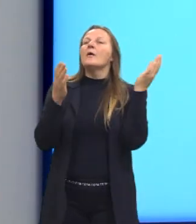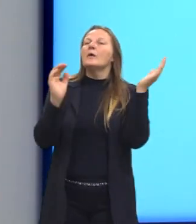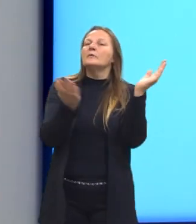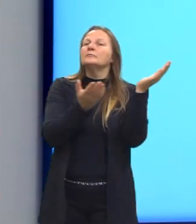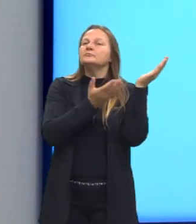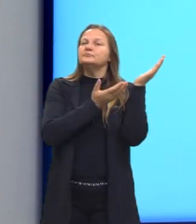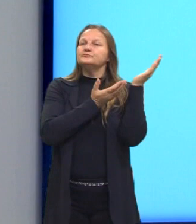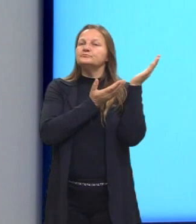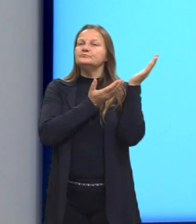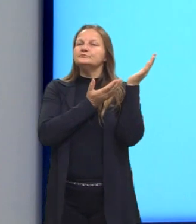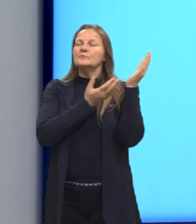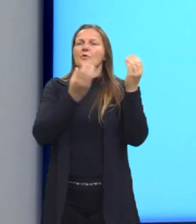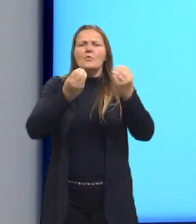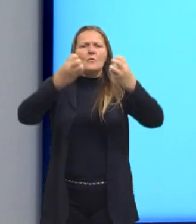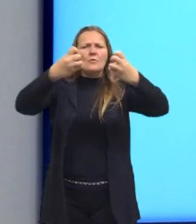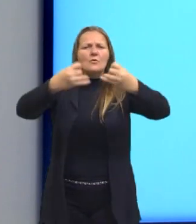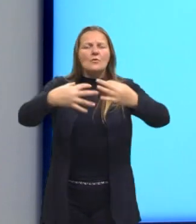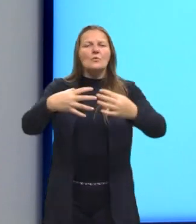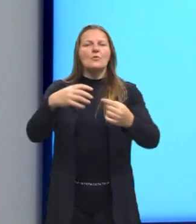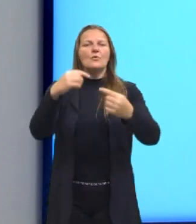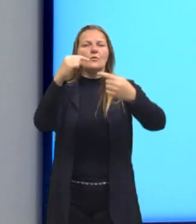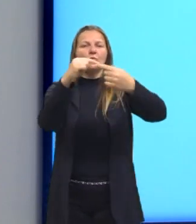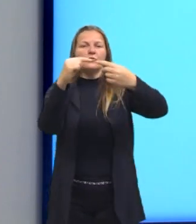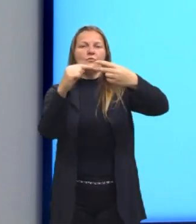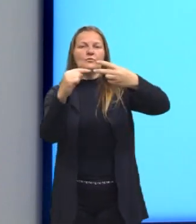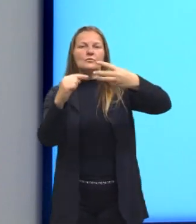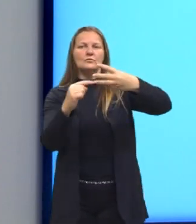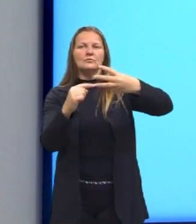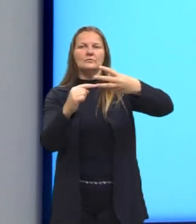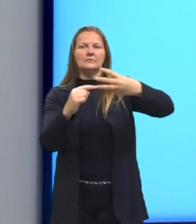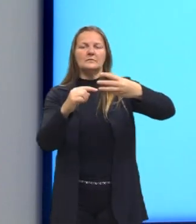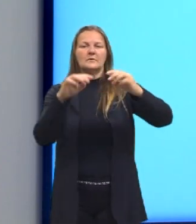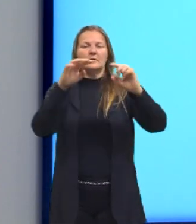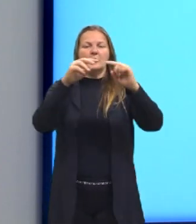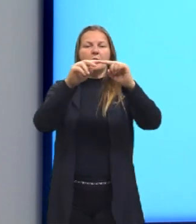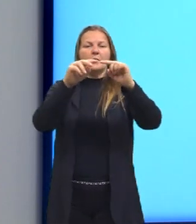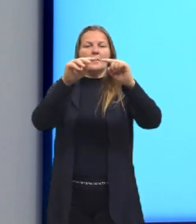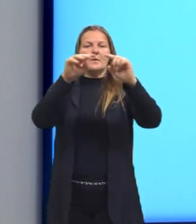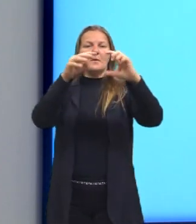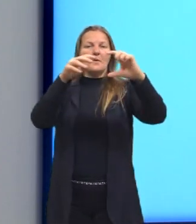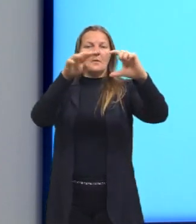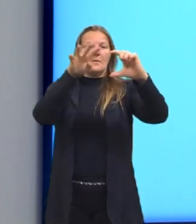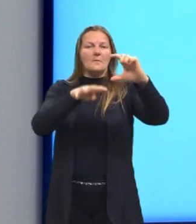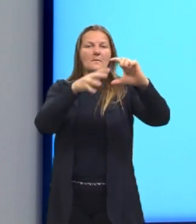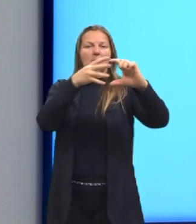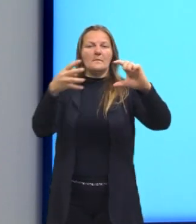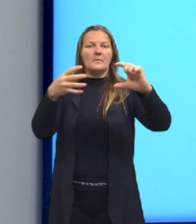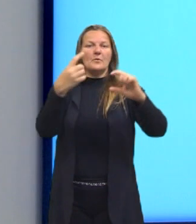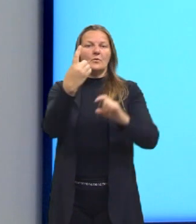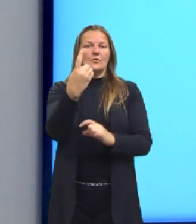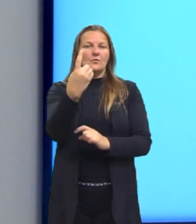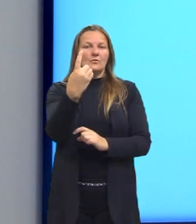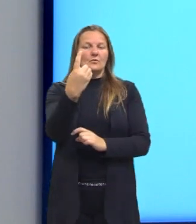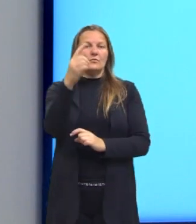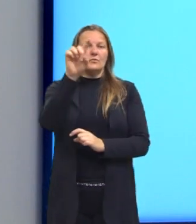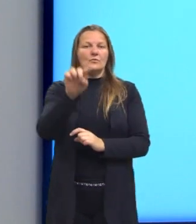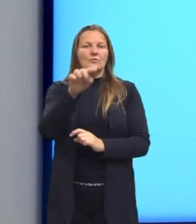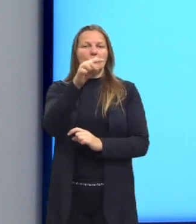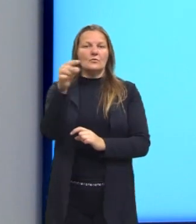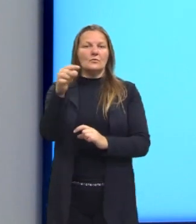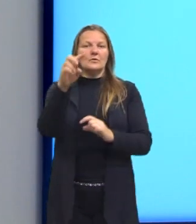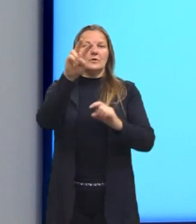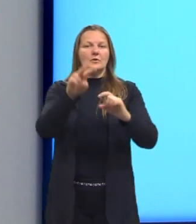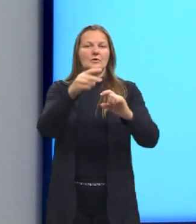nossa aula de hoje determinante de uma matriz quadrada, né, de ordem 1, ordem 2